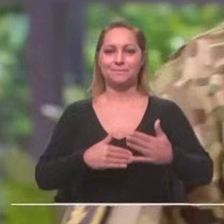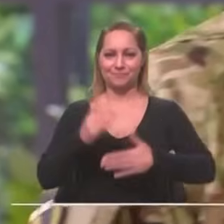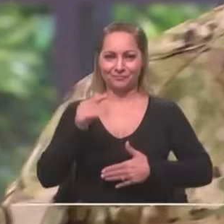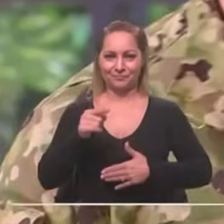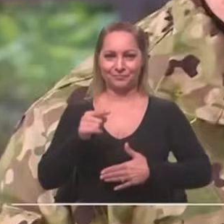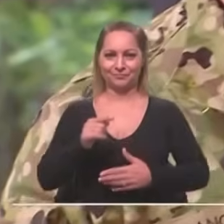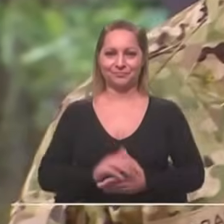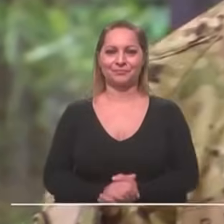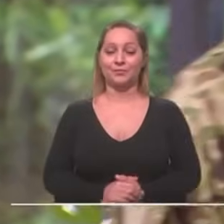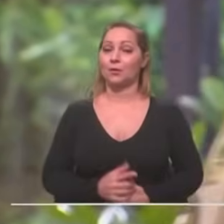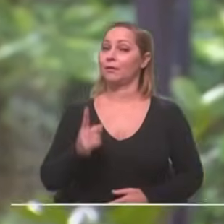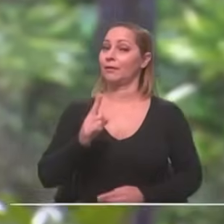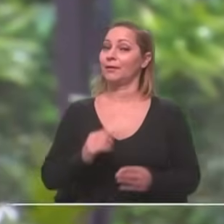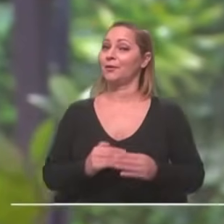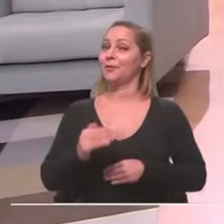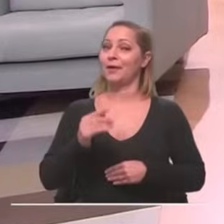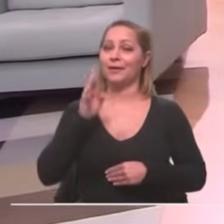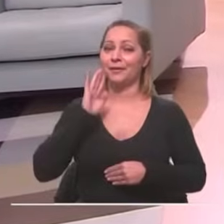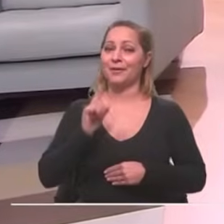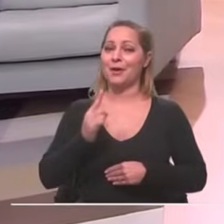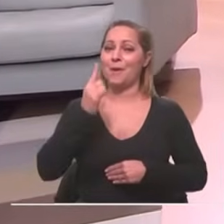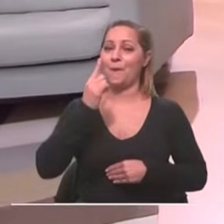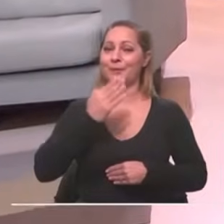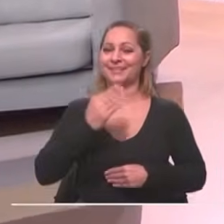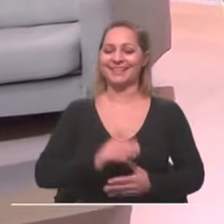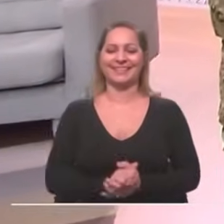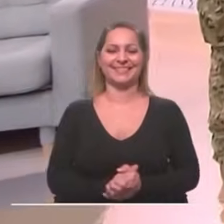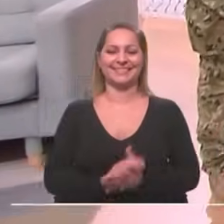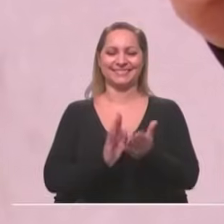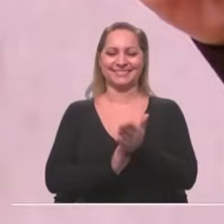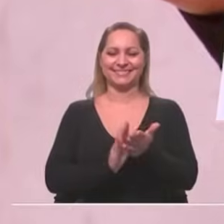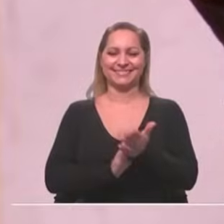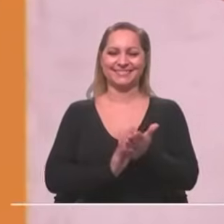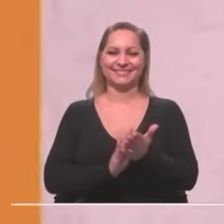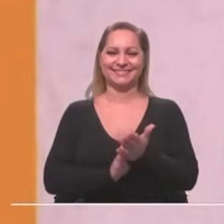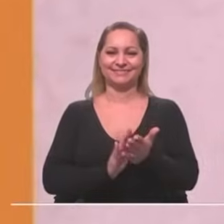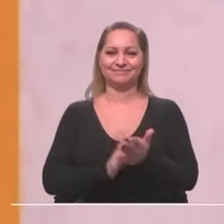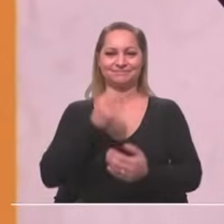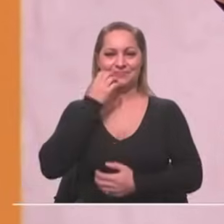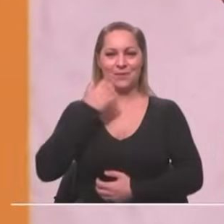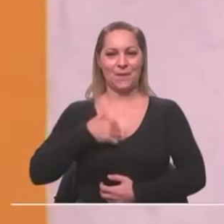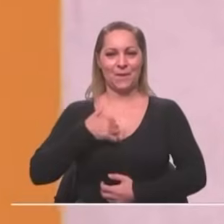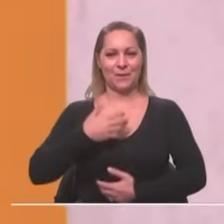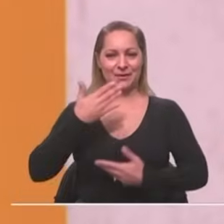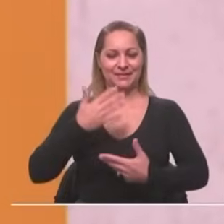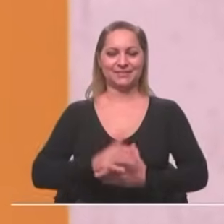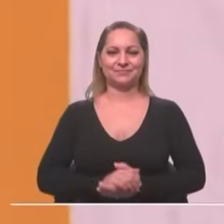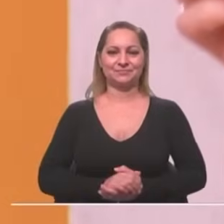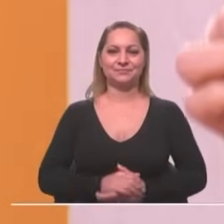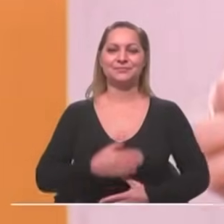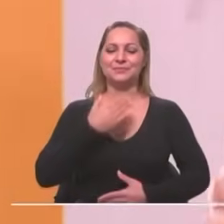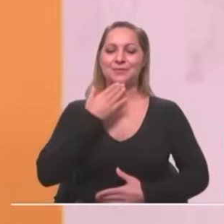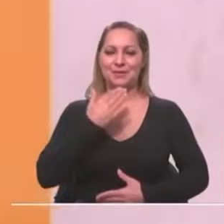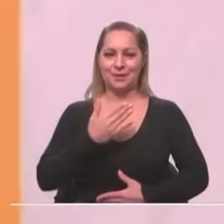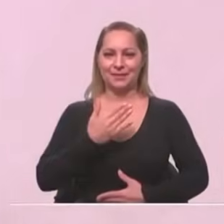O início, o dia. Só um cheirinho. Só um cheirinho. Ah, mas que orgulho. Muito obrigado. Muito obrigado. Senhor capitão.